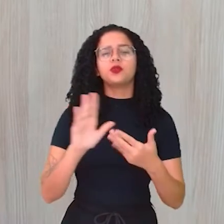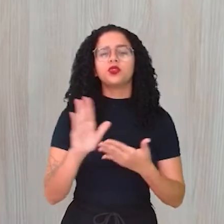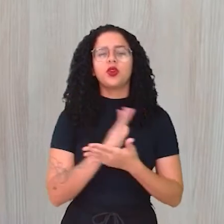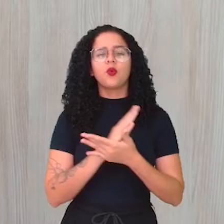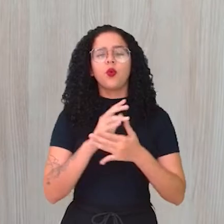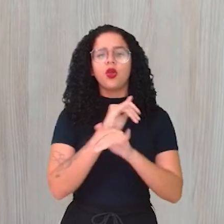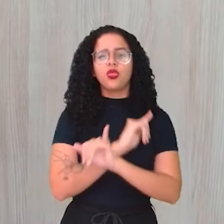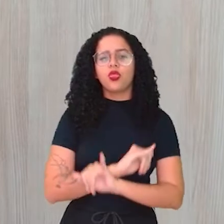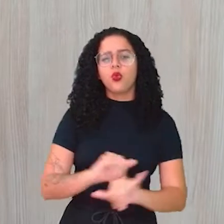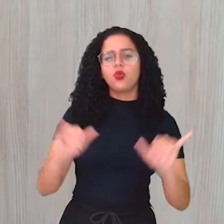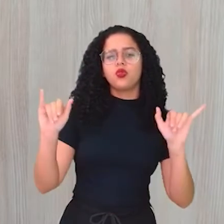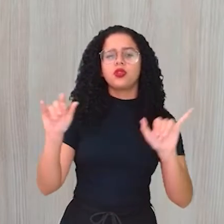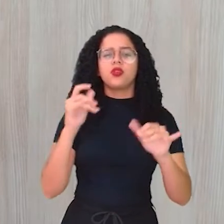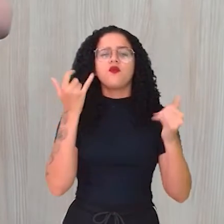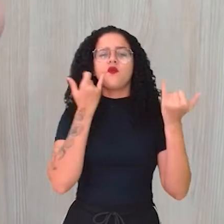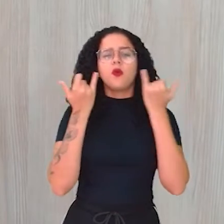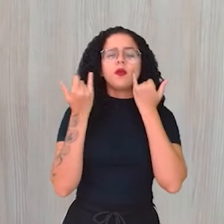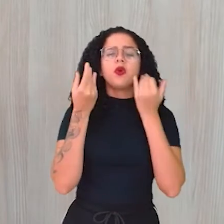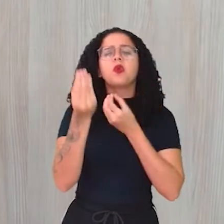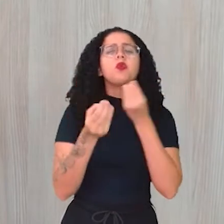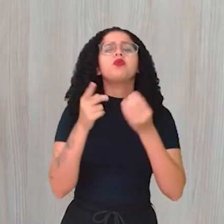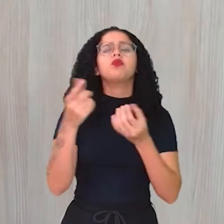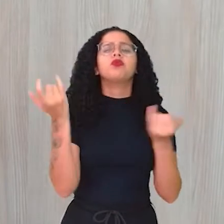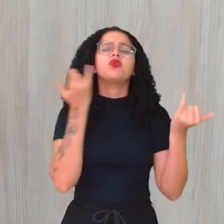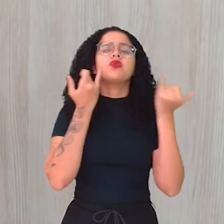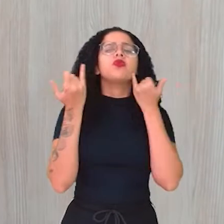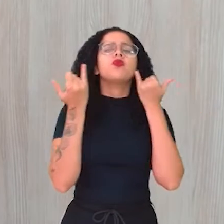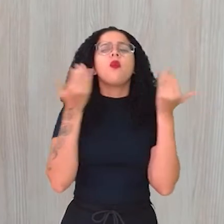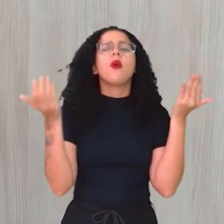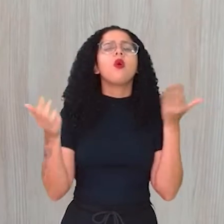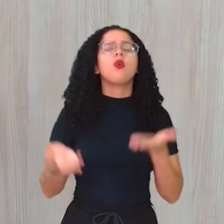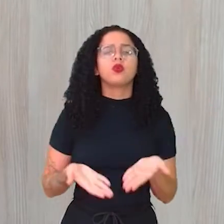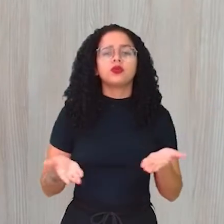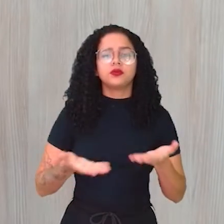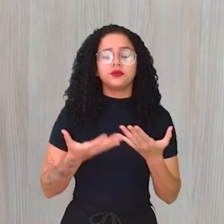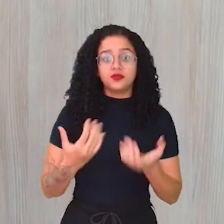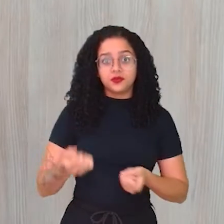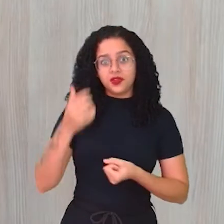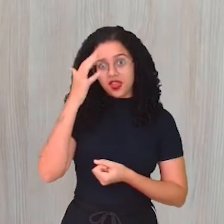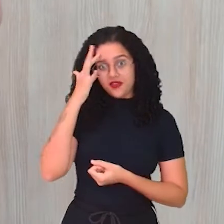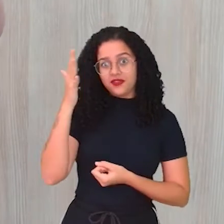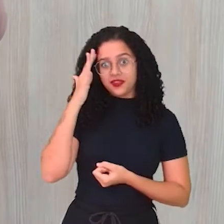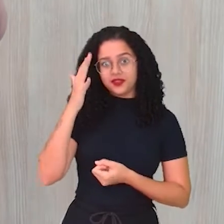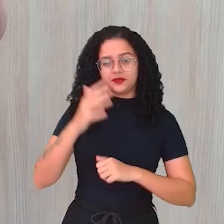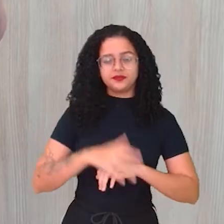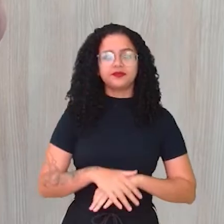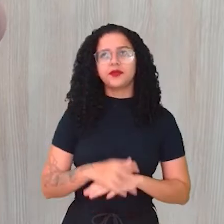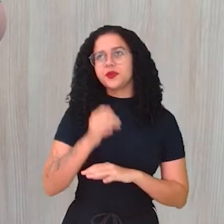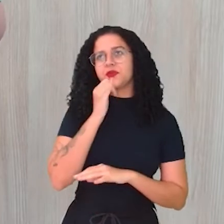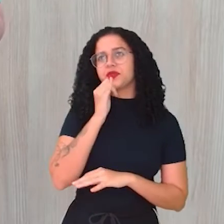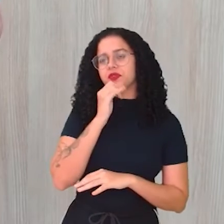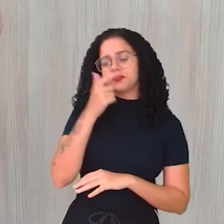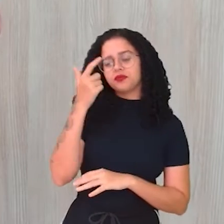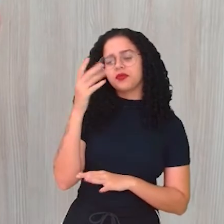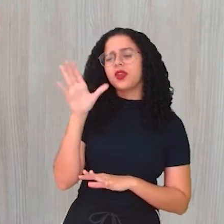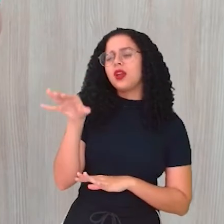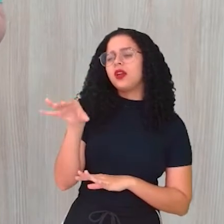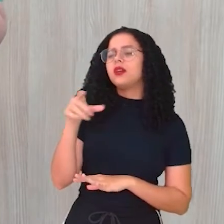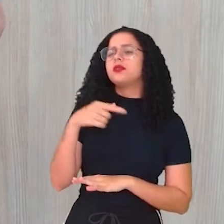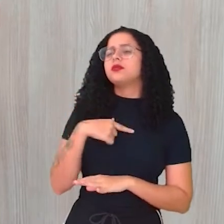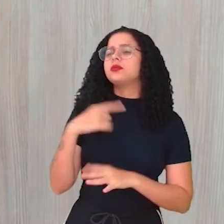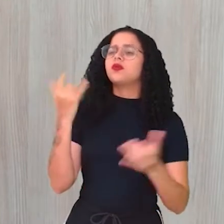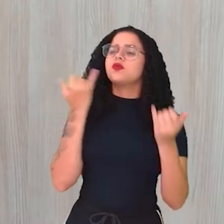notícias, as informações. Como é que você se informa hoje? Vamos refletir. Professora, eu me informo hoje no telefone, né?